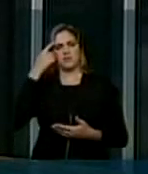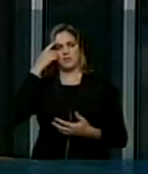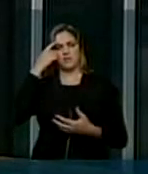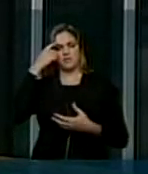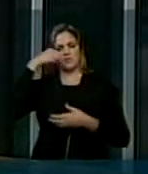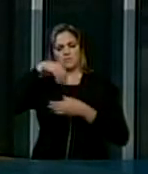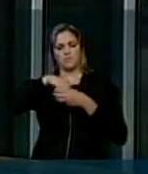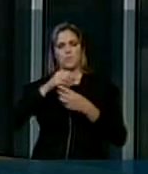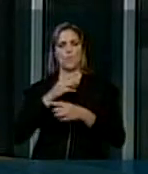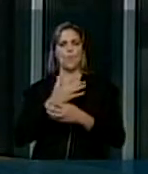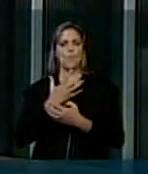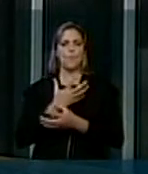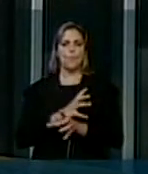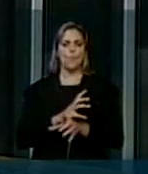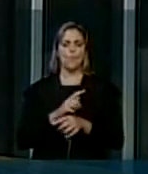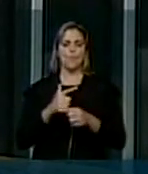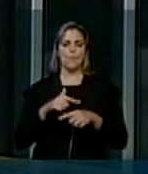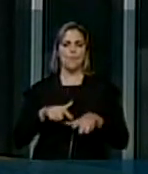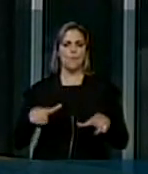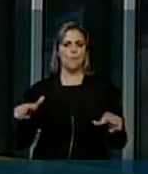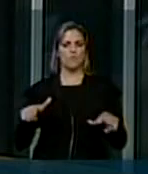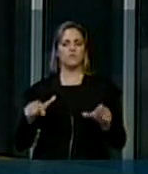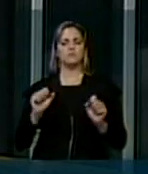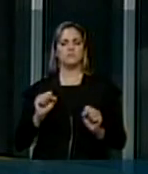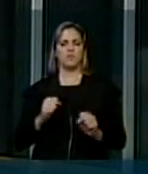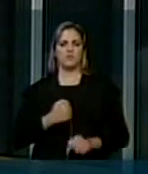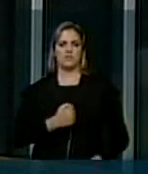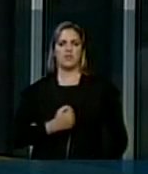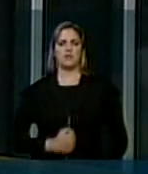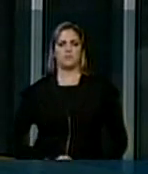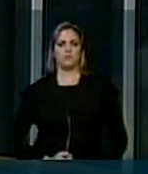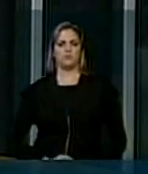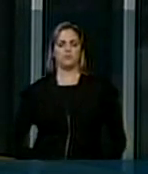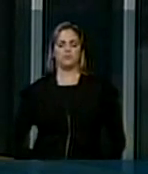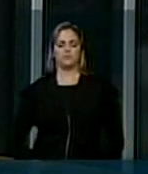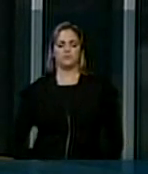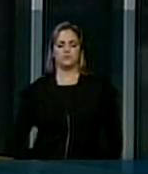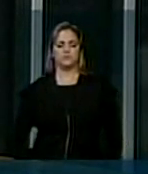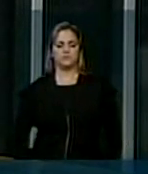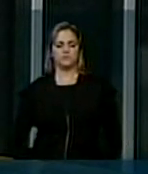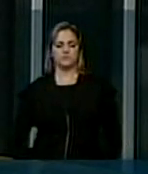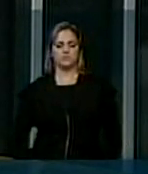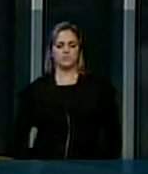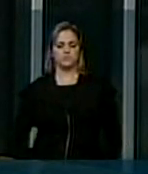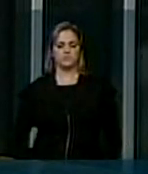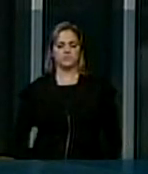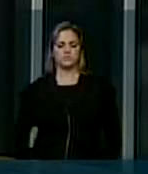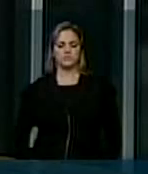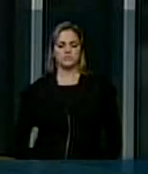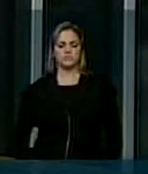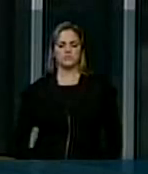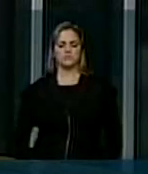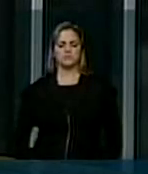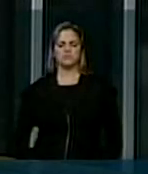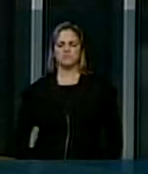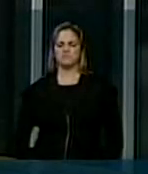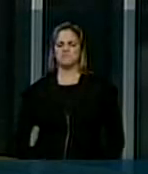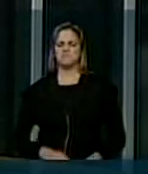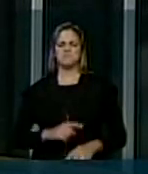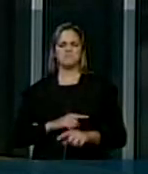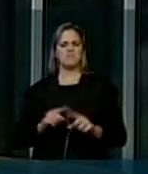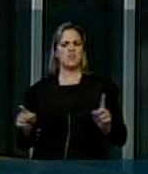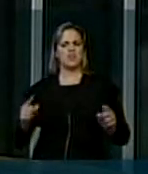país. Essa decisão, senhor presidente, fere normas jurídicas